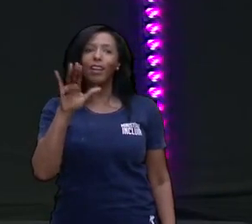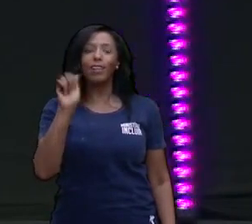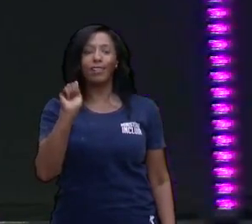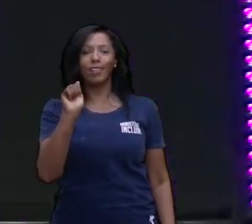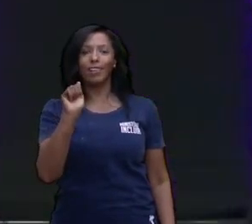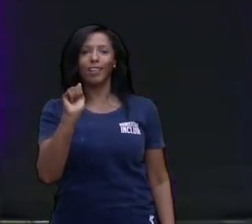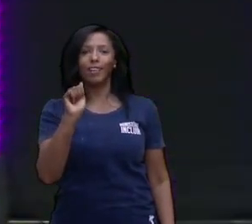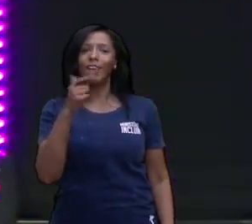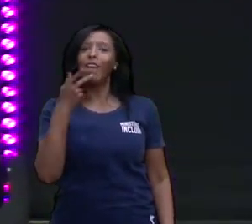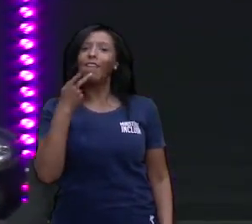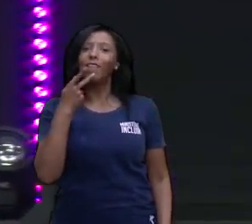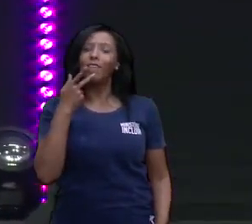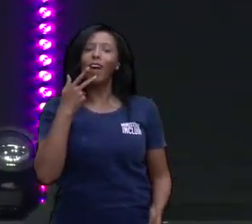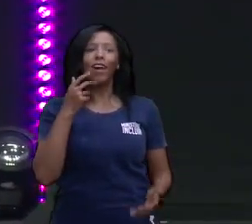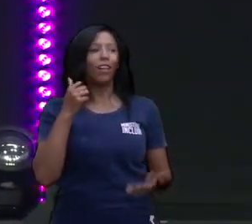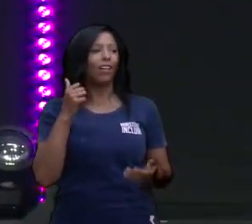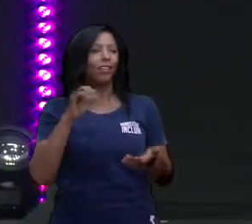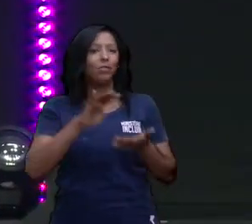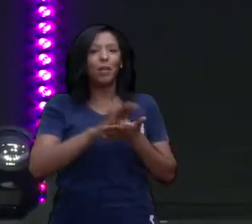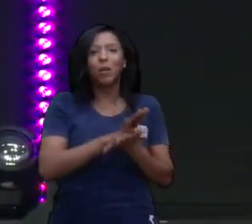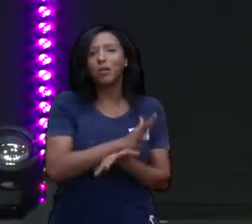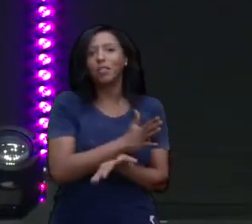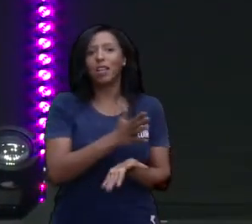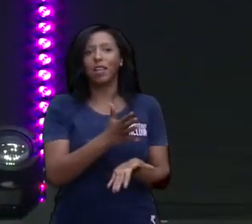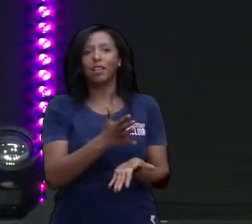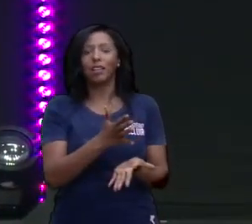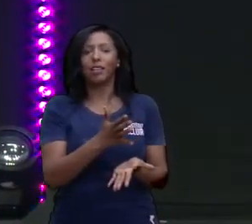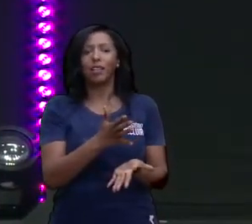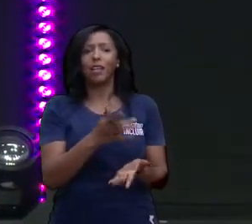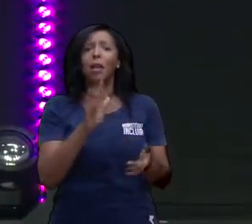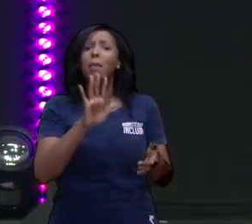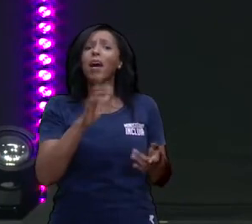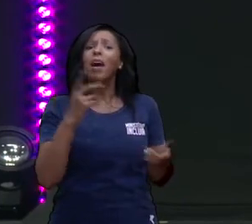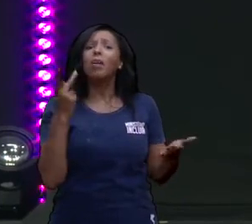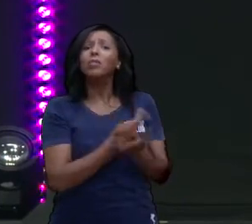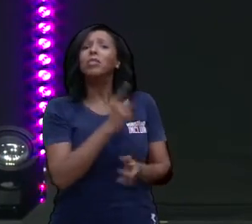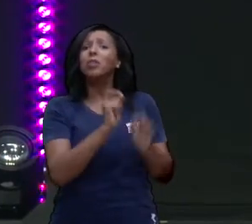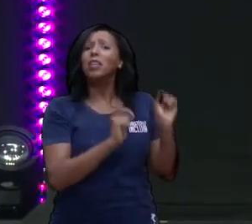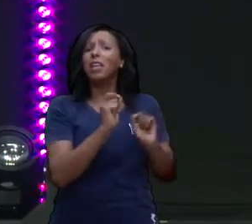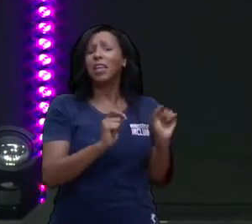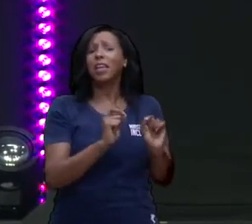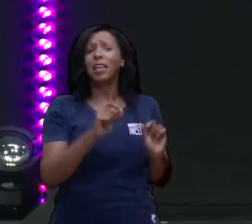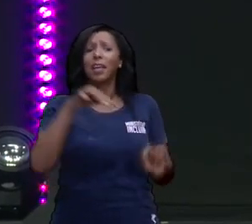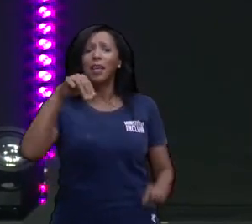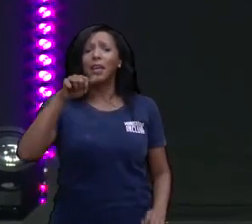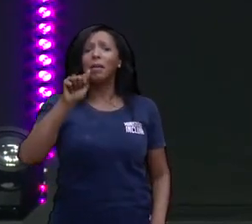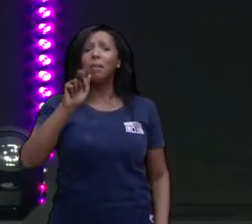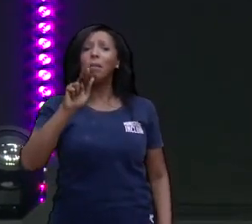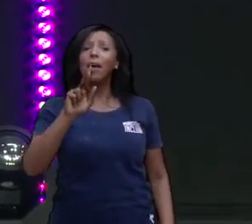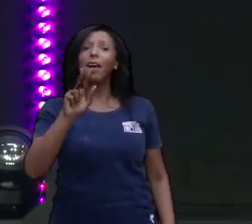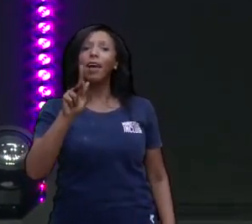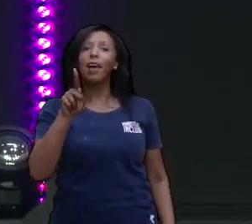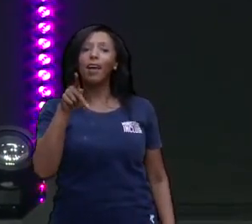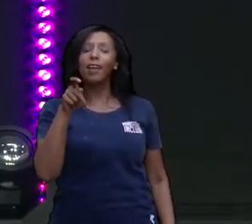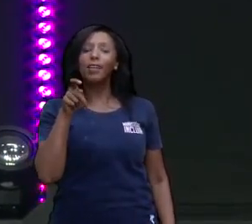e na verdade que aconteceu ali foi Marxismo ateísmo anarquia moral